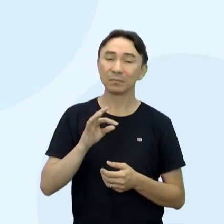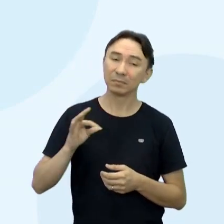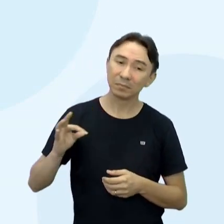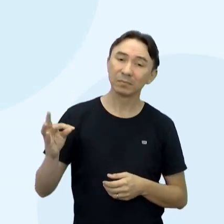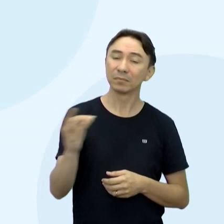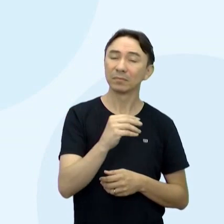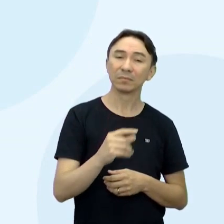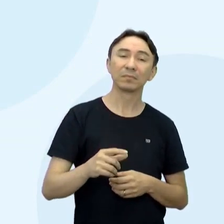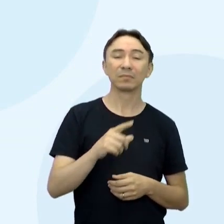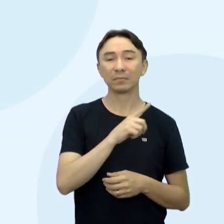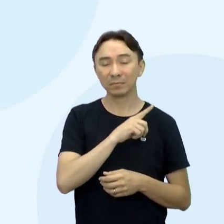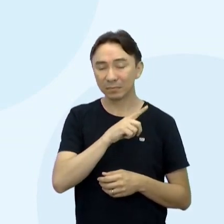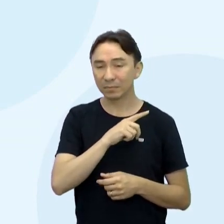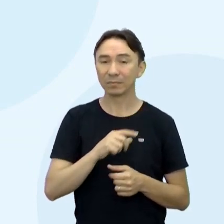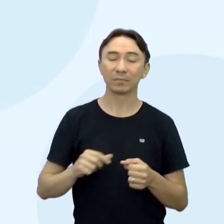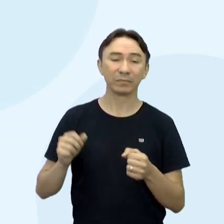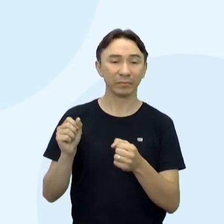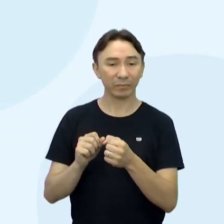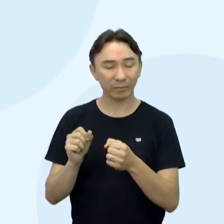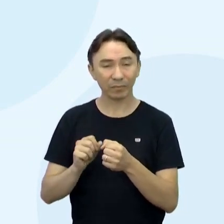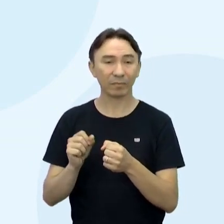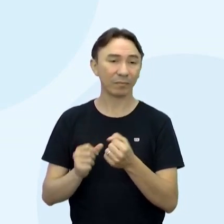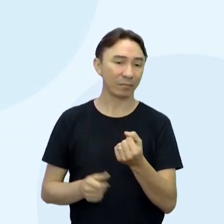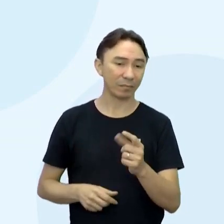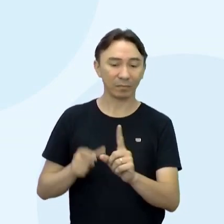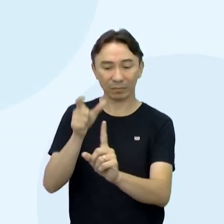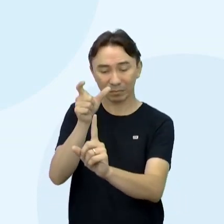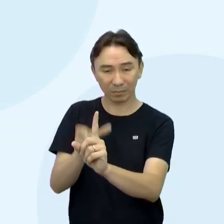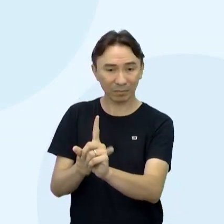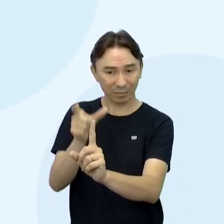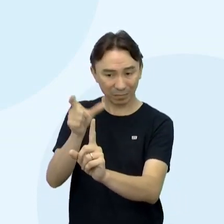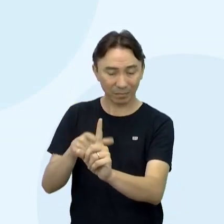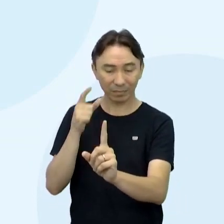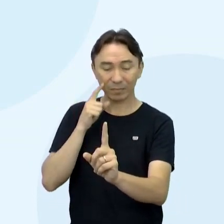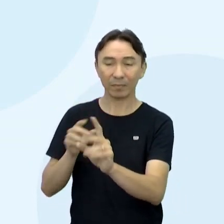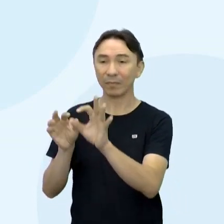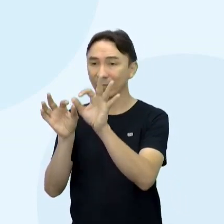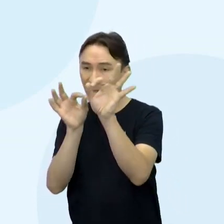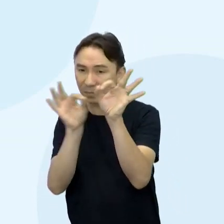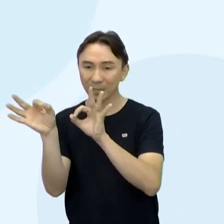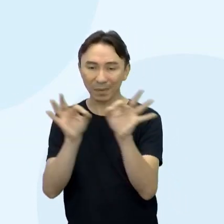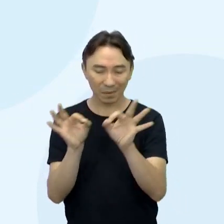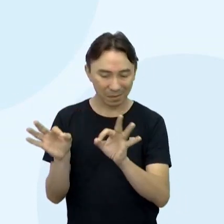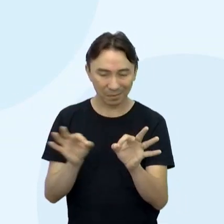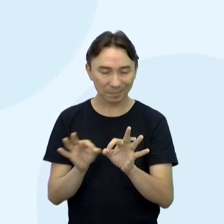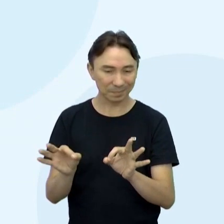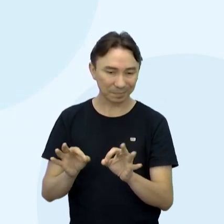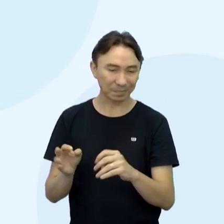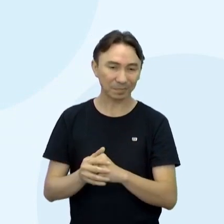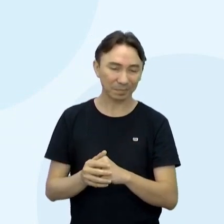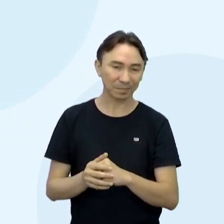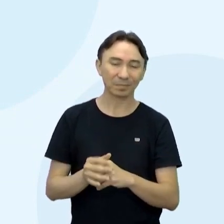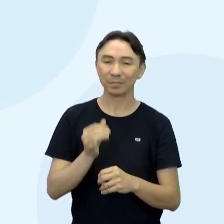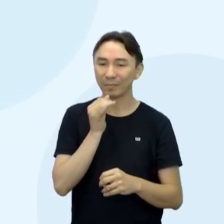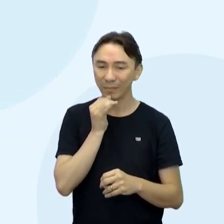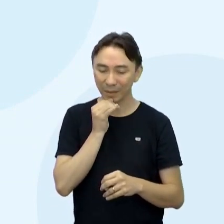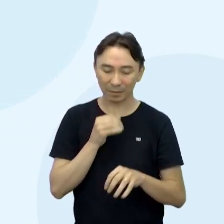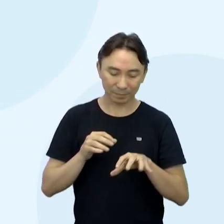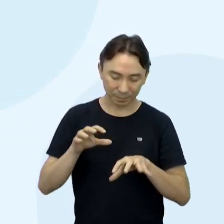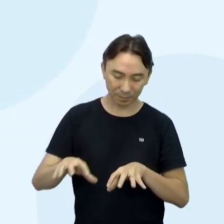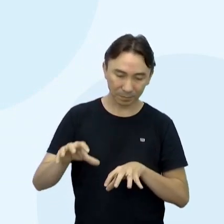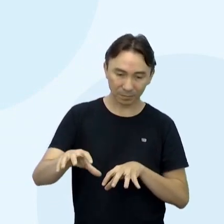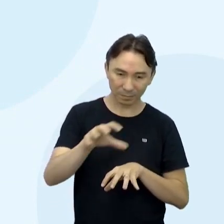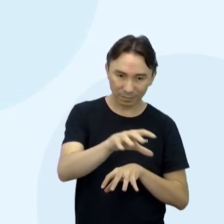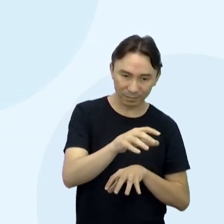a caracterização do personagem propriamente dito. Quando eles trocam de estações,